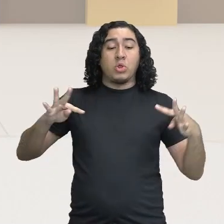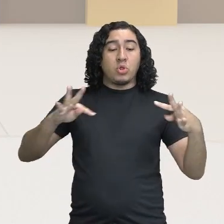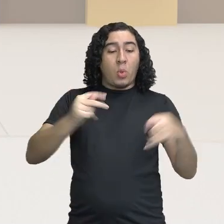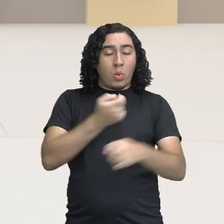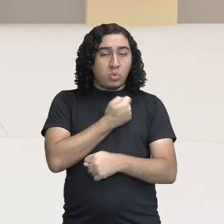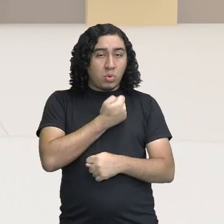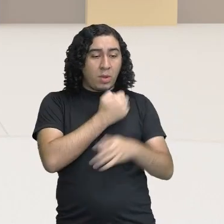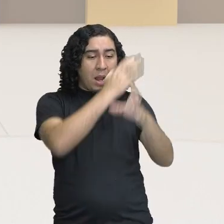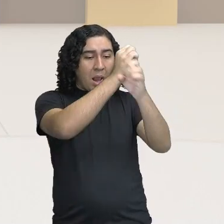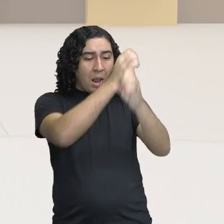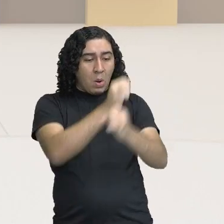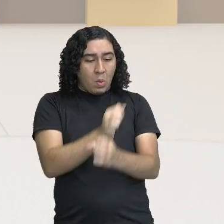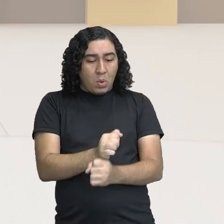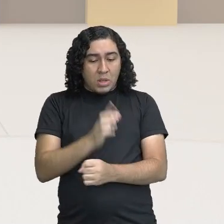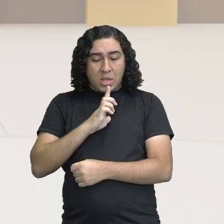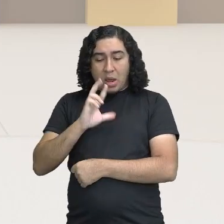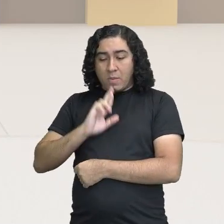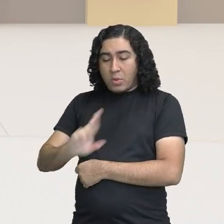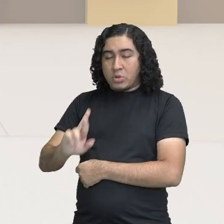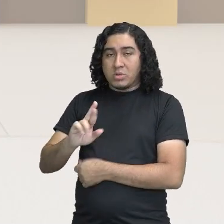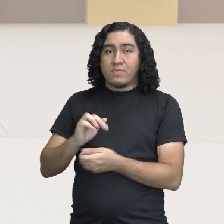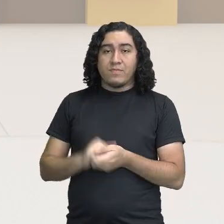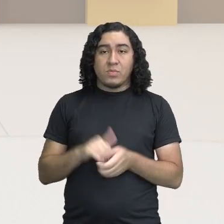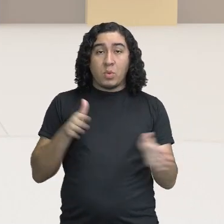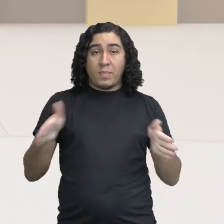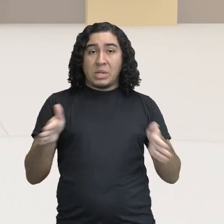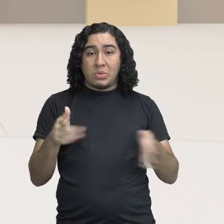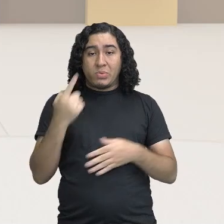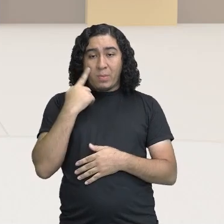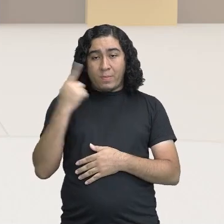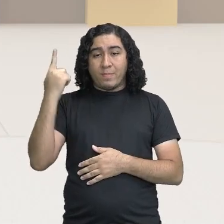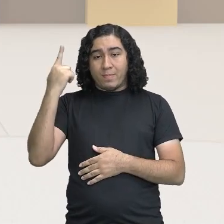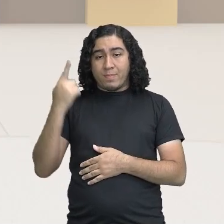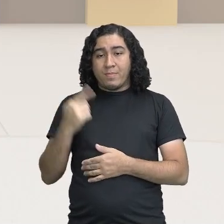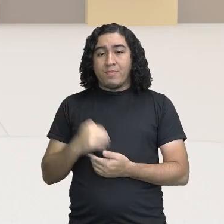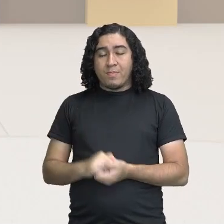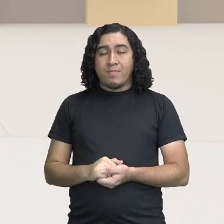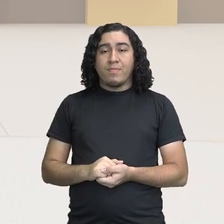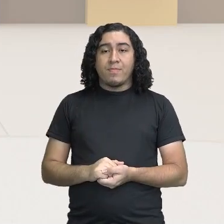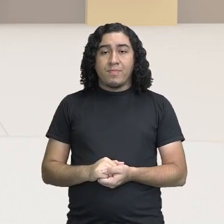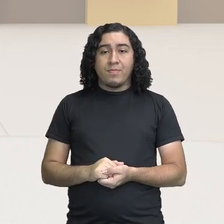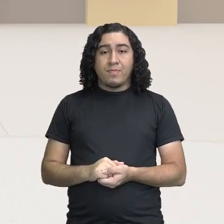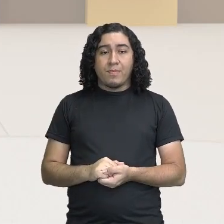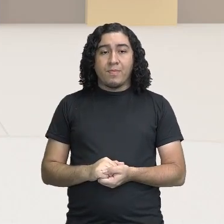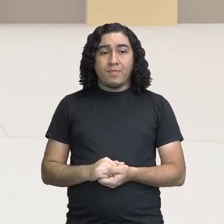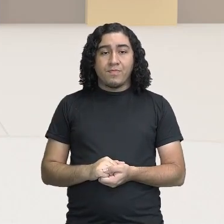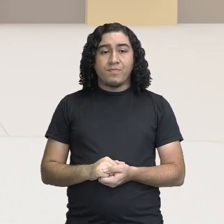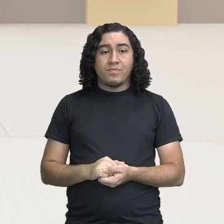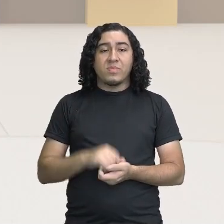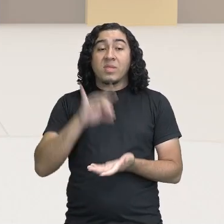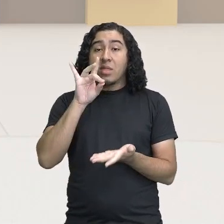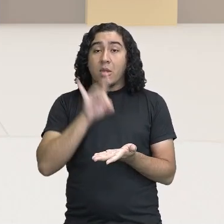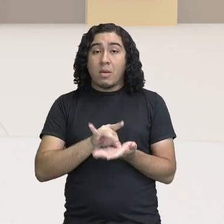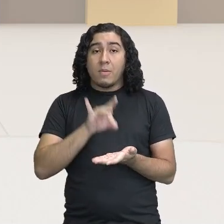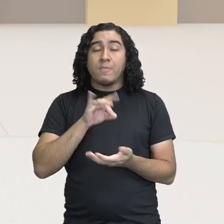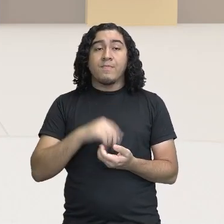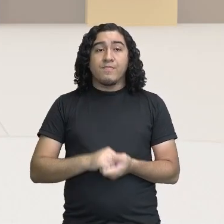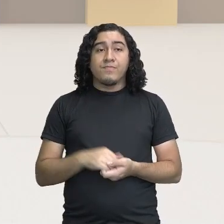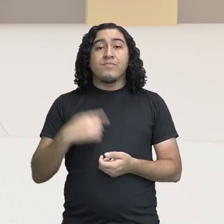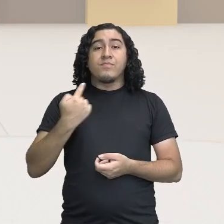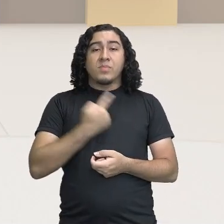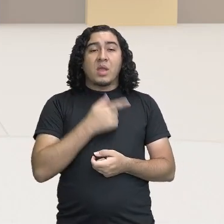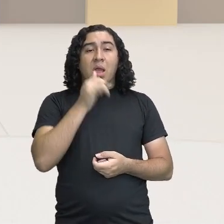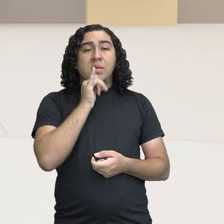esses valores que vão do ano de 2008 até o ano de 2014. Exatamente. Então, fizemos aqui